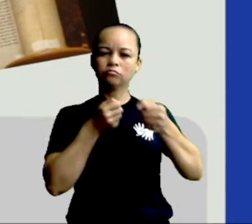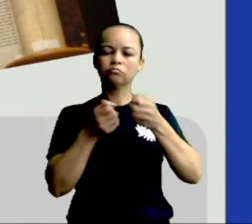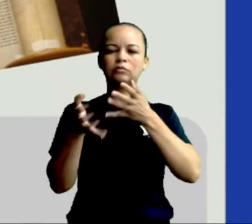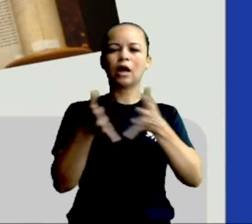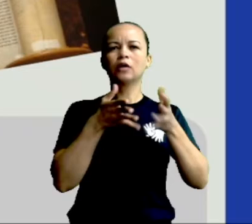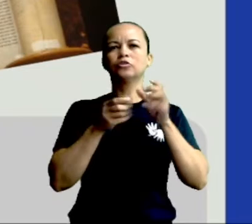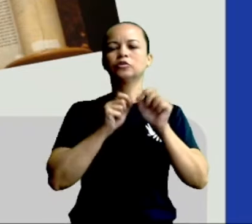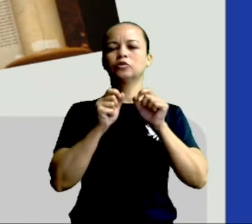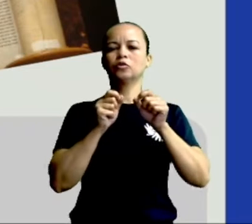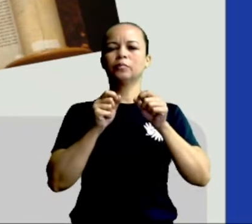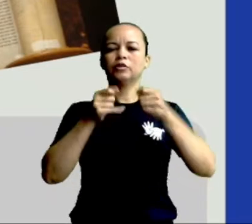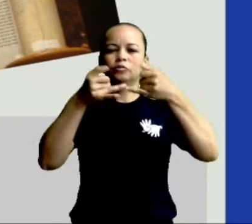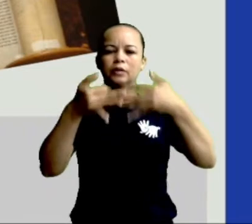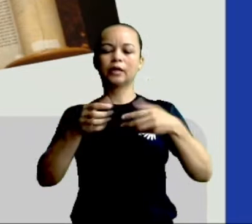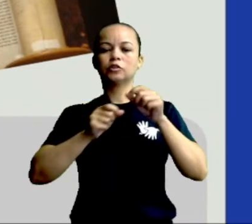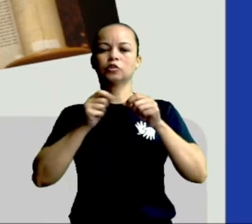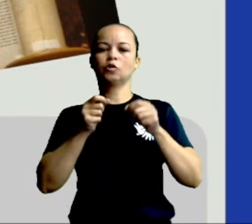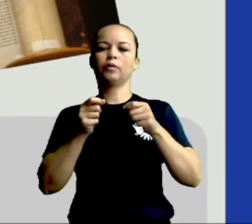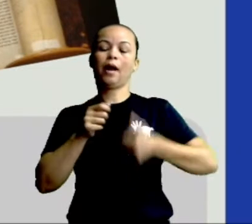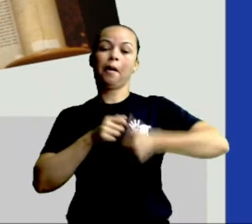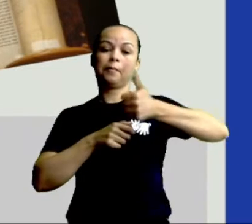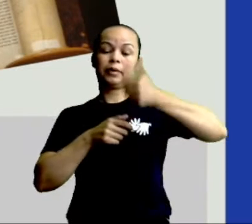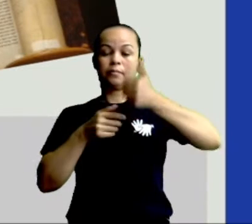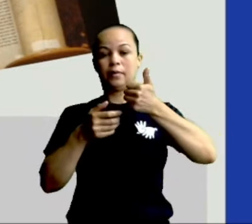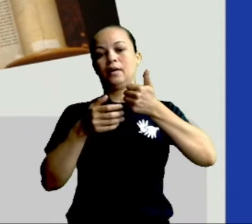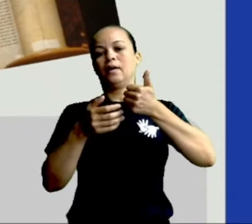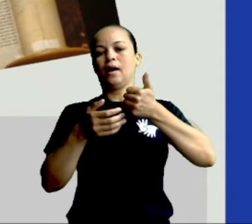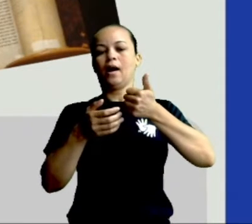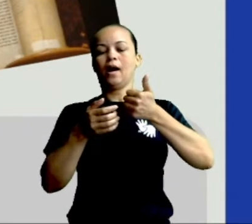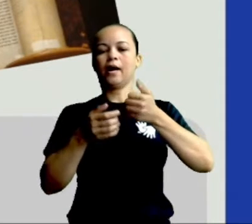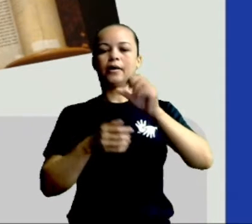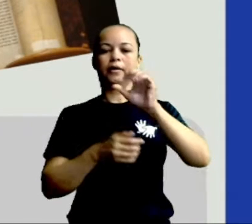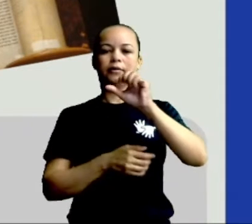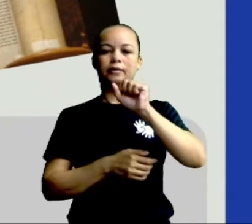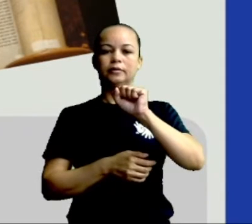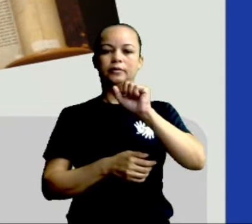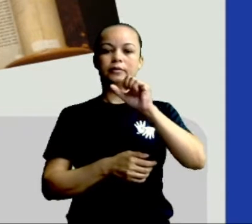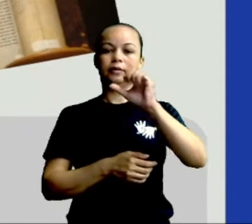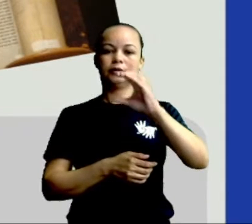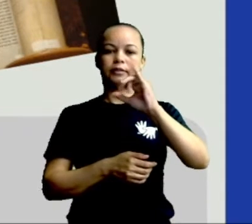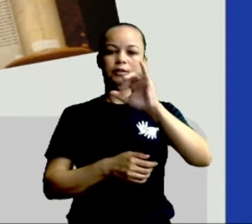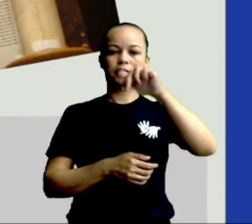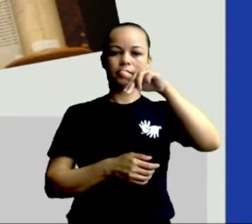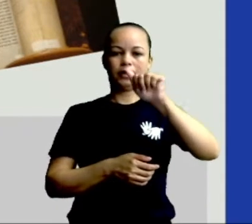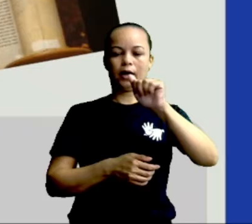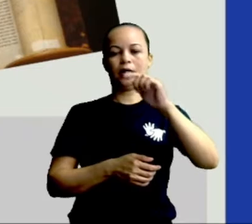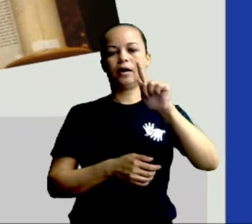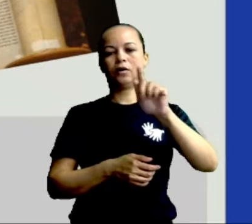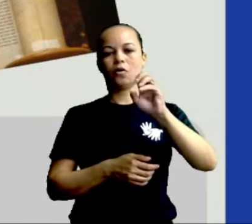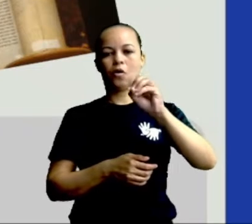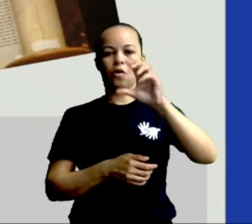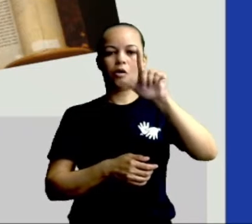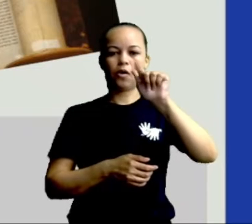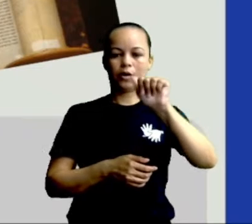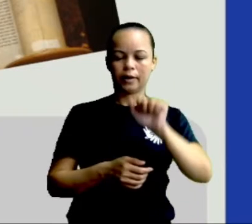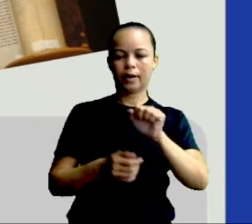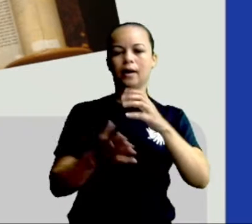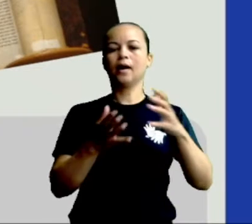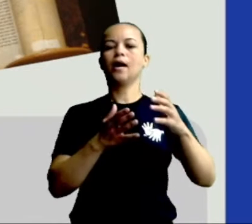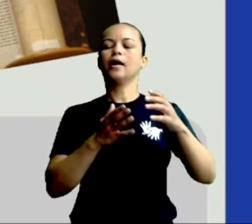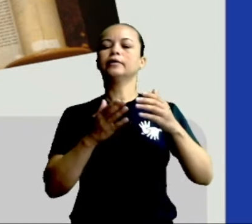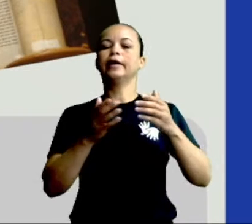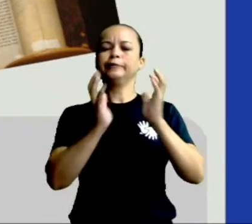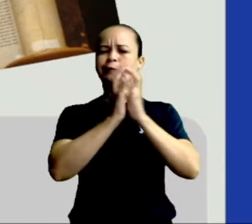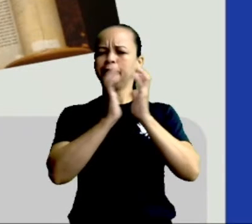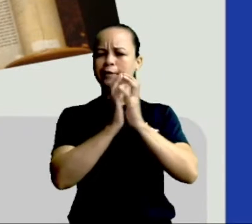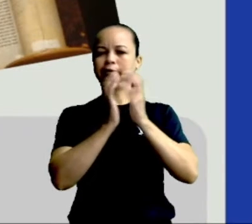a história da primeira sinagoga das Américas, que foi fundada no Recife por fugitivos da Inquisição